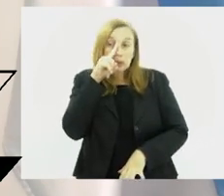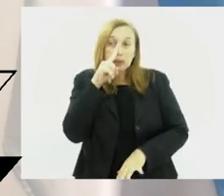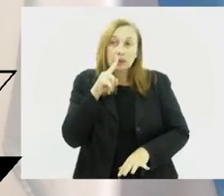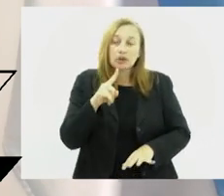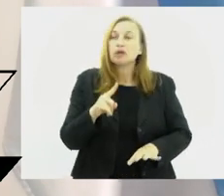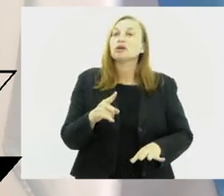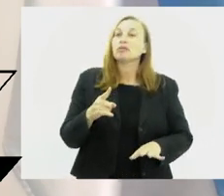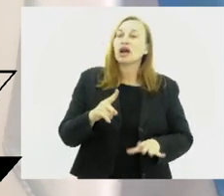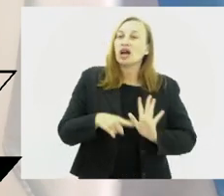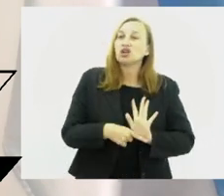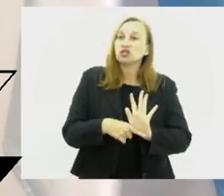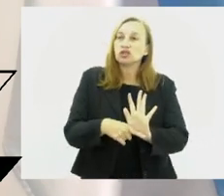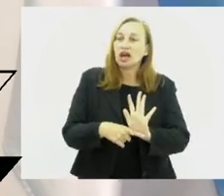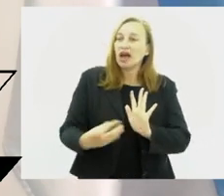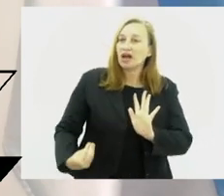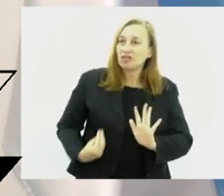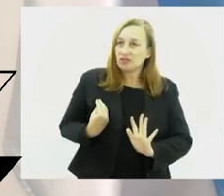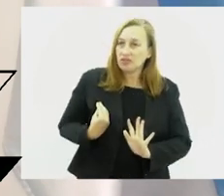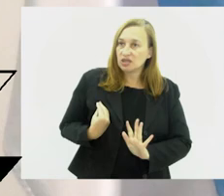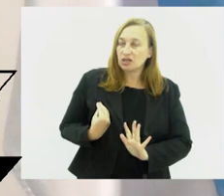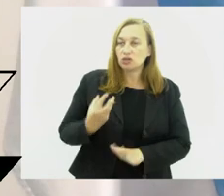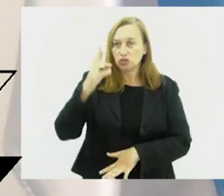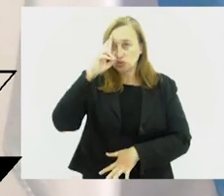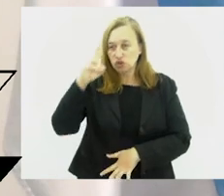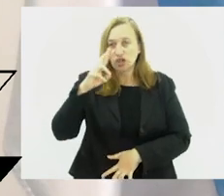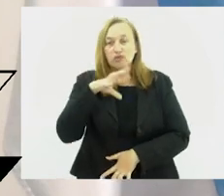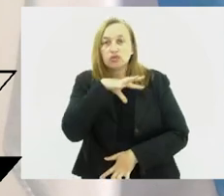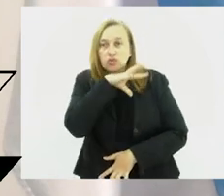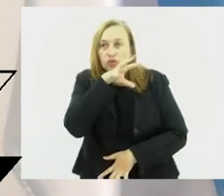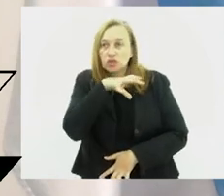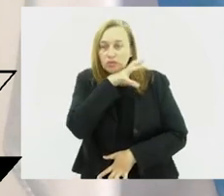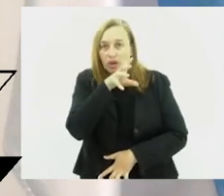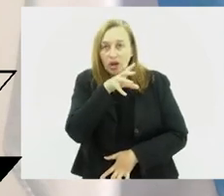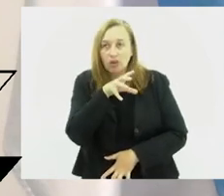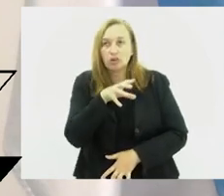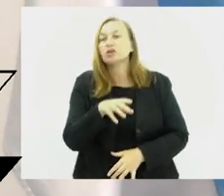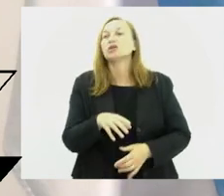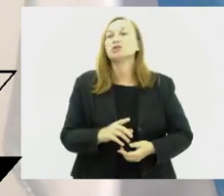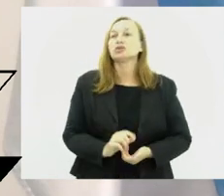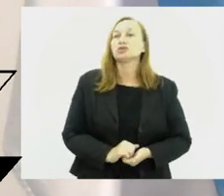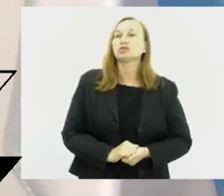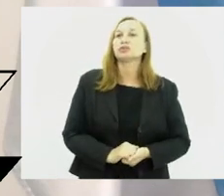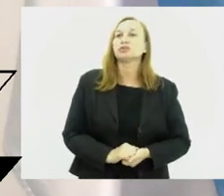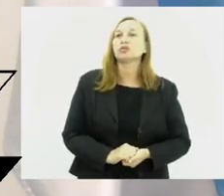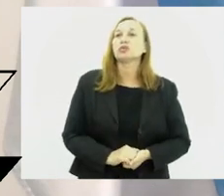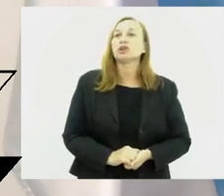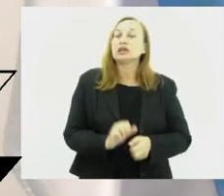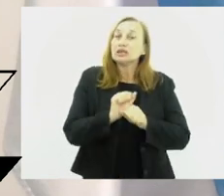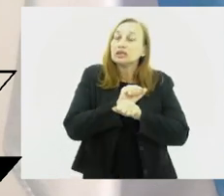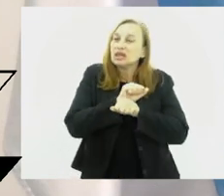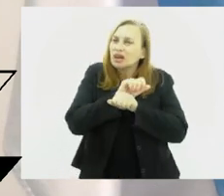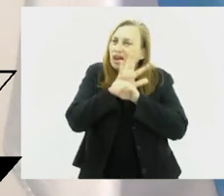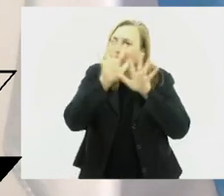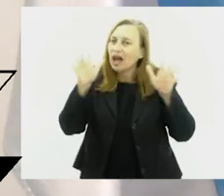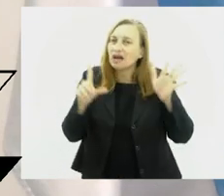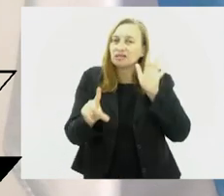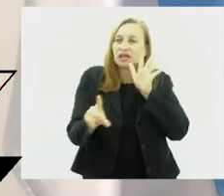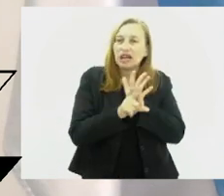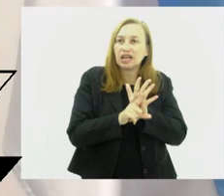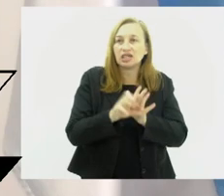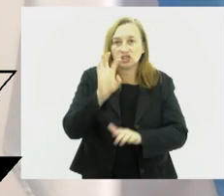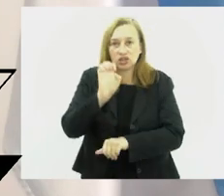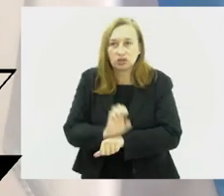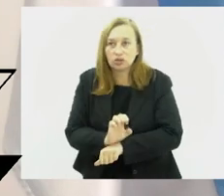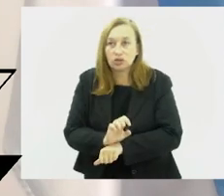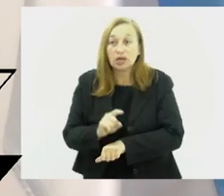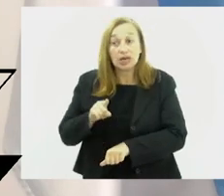facilitar a vida do julgador, tanto do Ministério Público, mas, sobretudo, do Judiciário, uma vez que fique claro na lei estadual